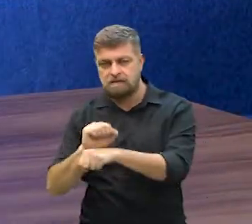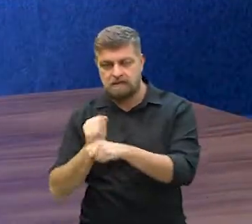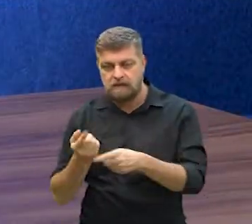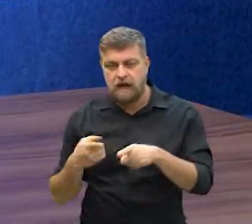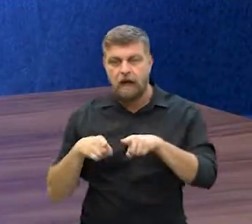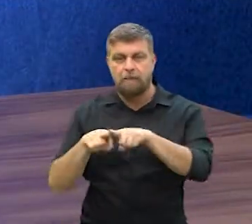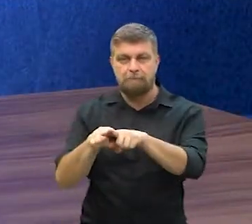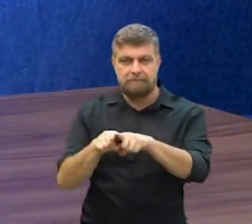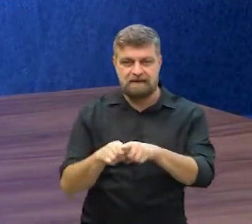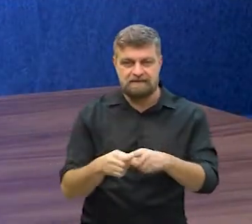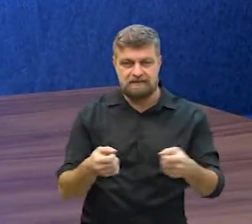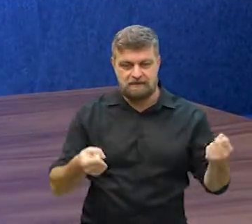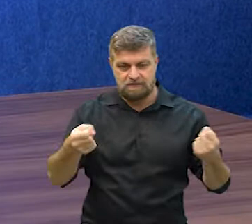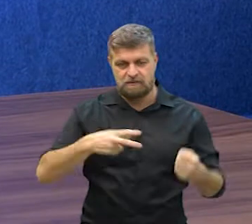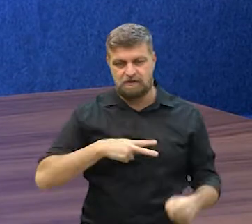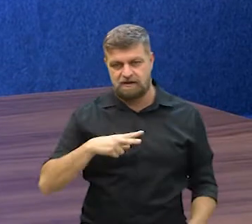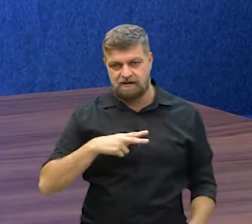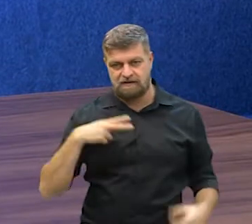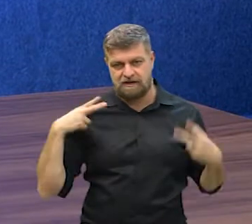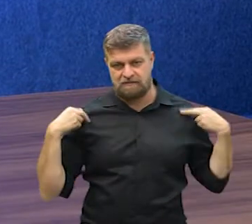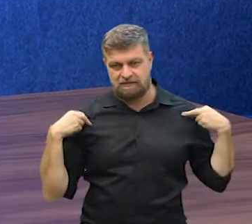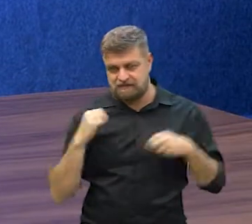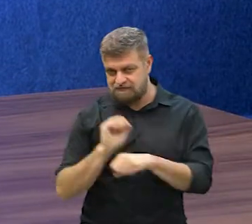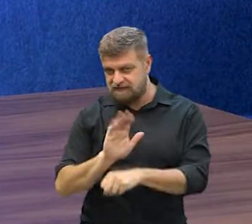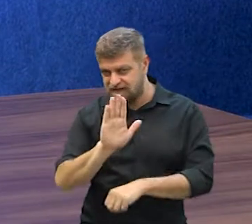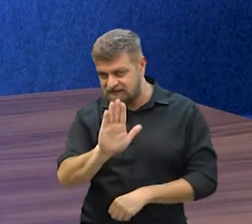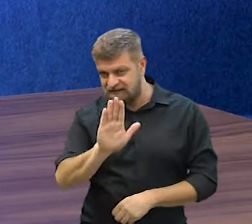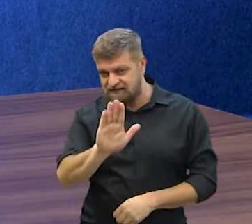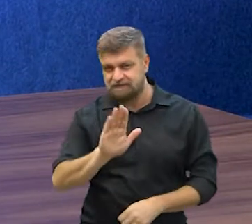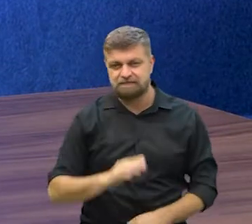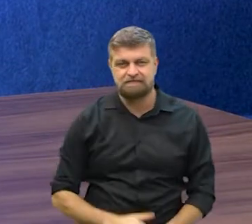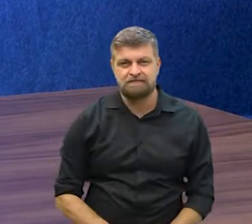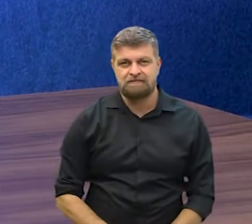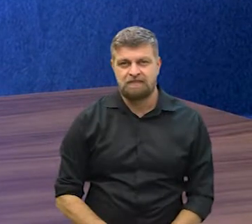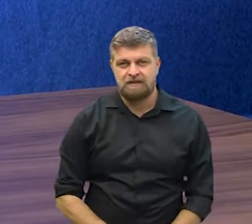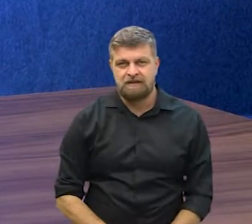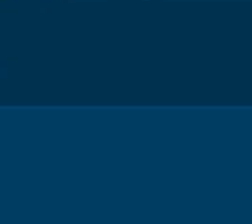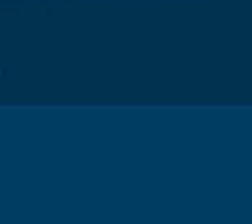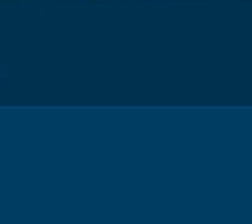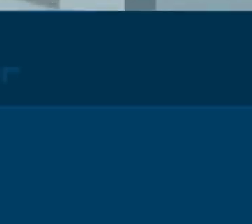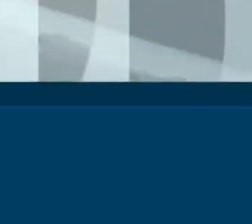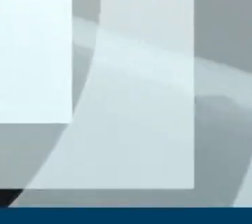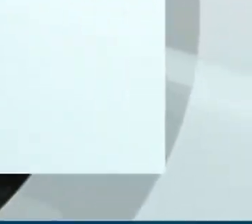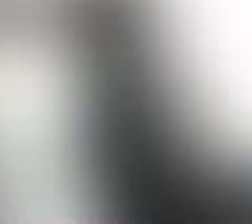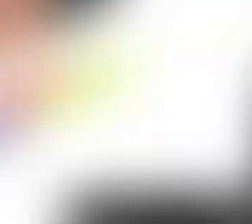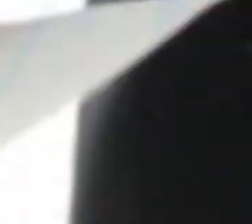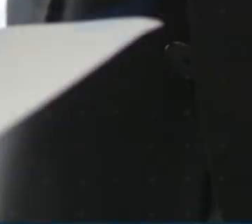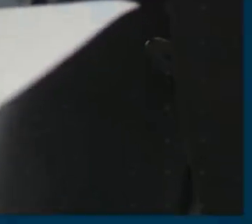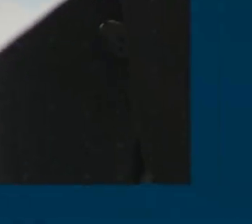estrada e é um parceiro dos caminhoneiros. A gente volta já já, não saia daí.